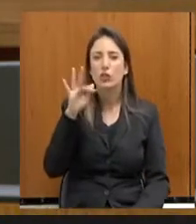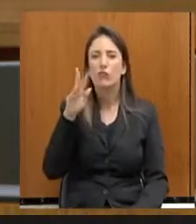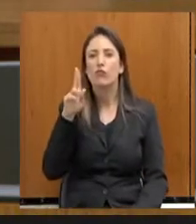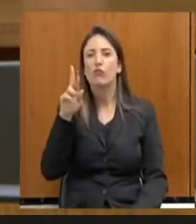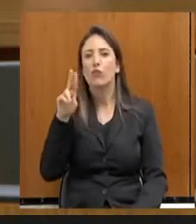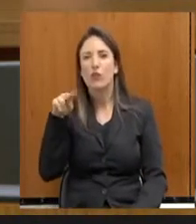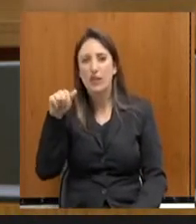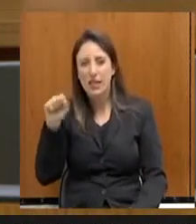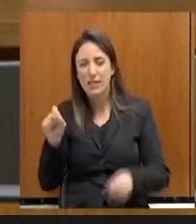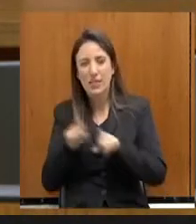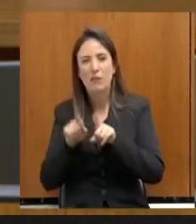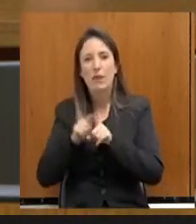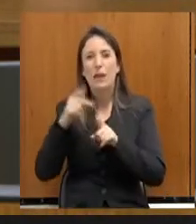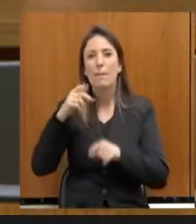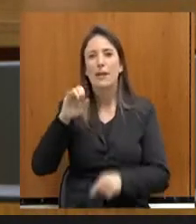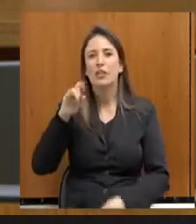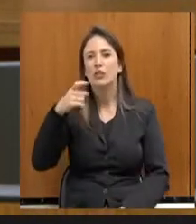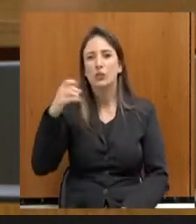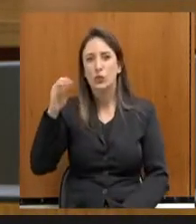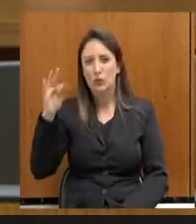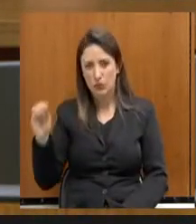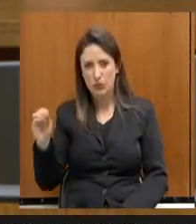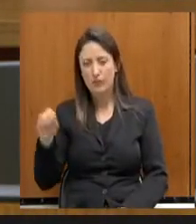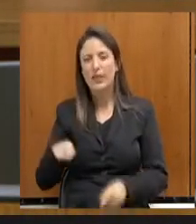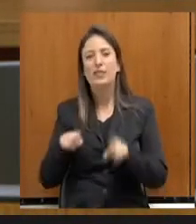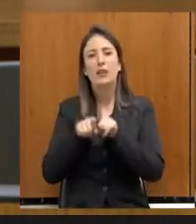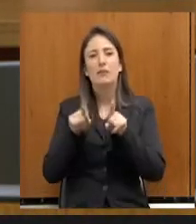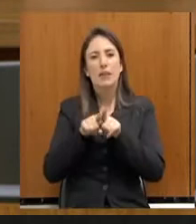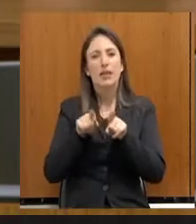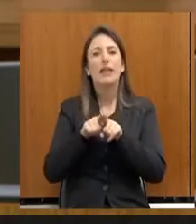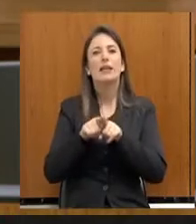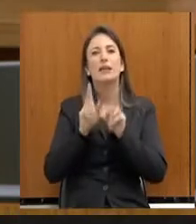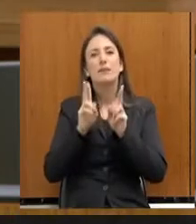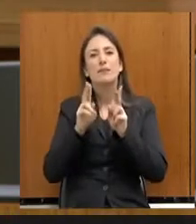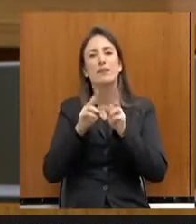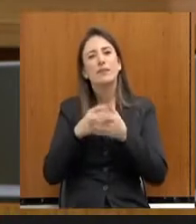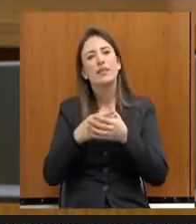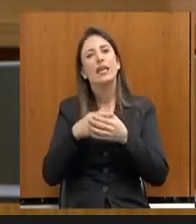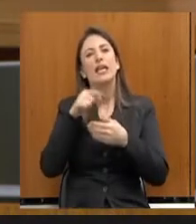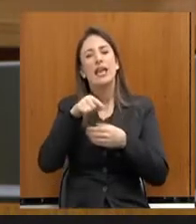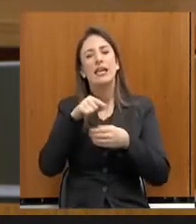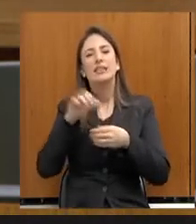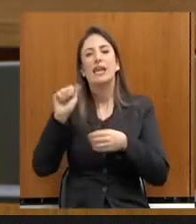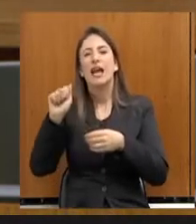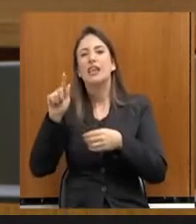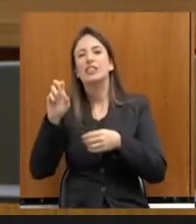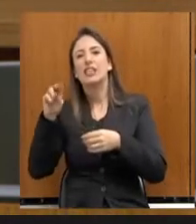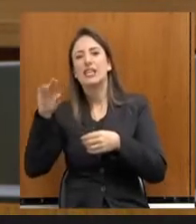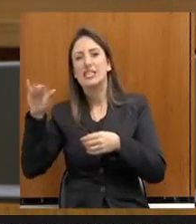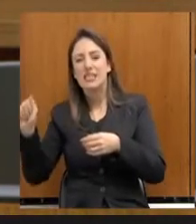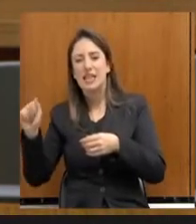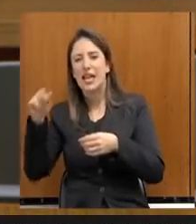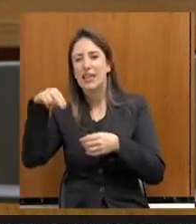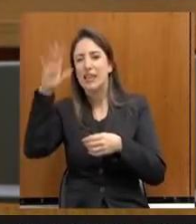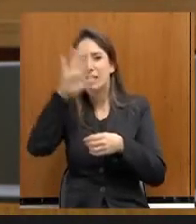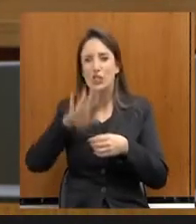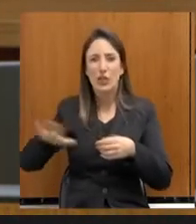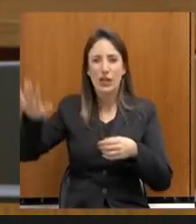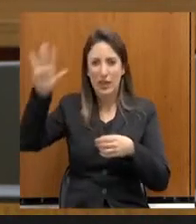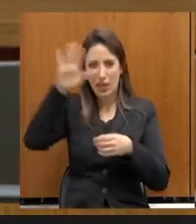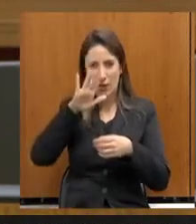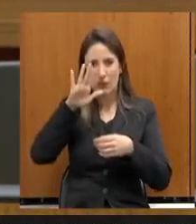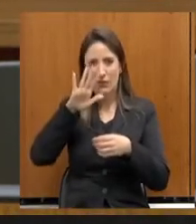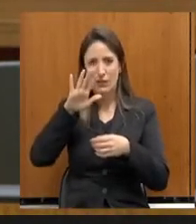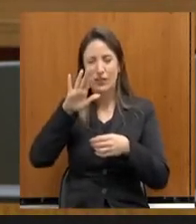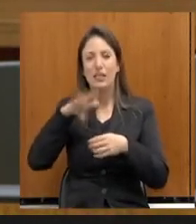obtemos da mesma forma Governador oficiou a agência nacional de águas também que nas autorizações dadas pela